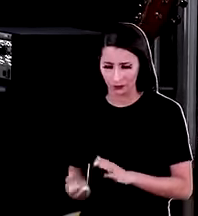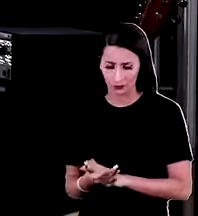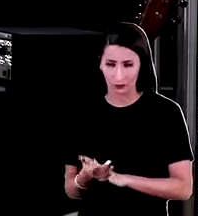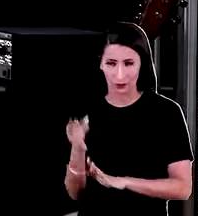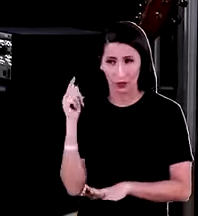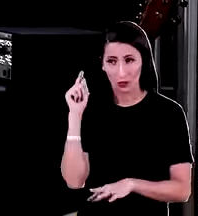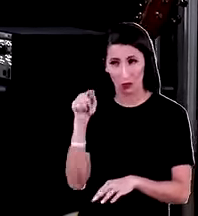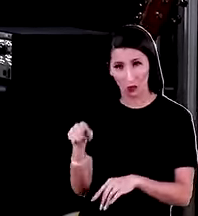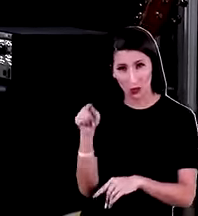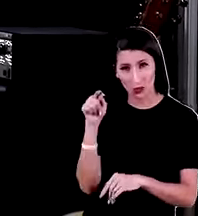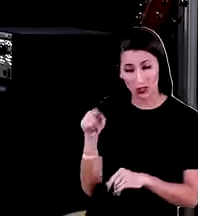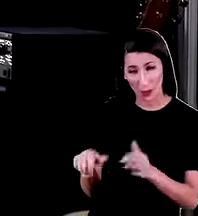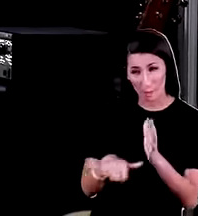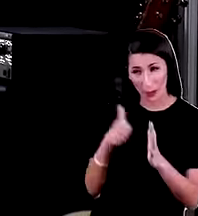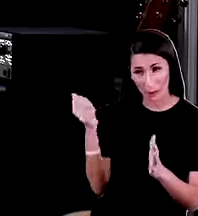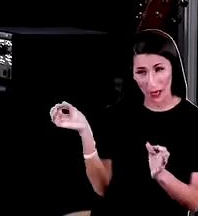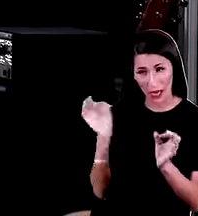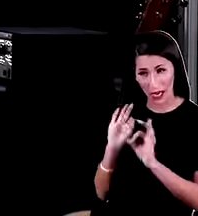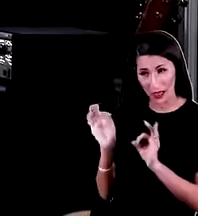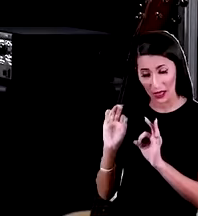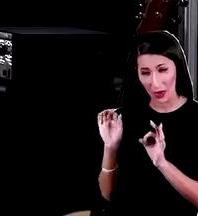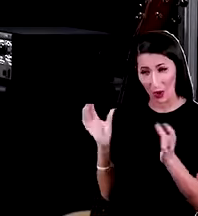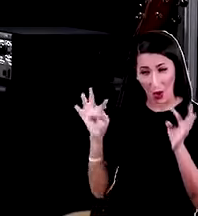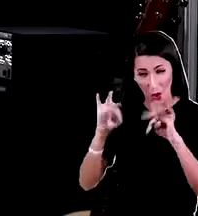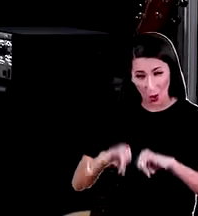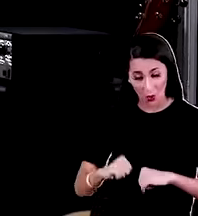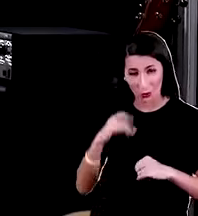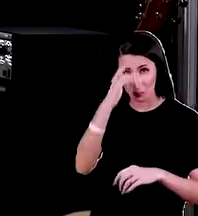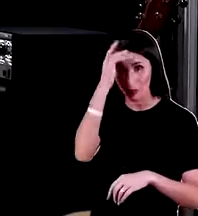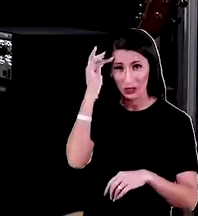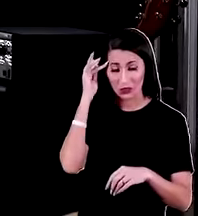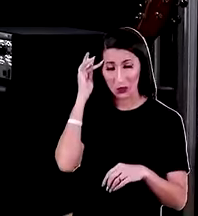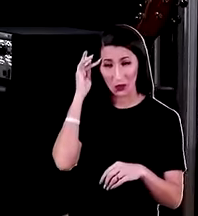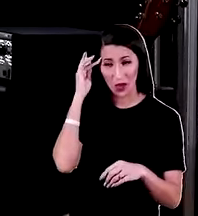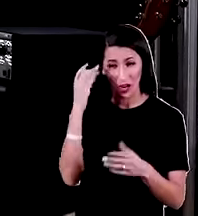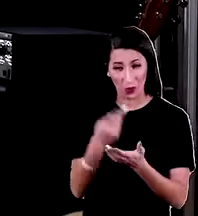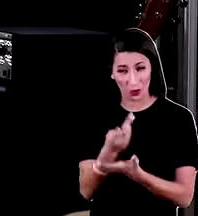Você nem é a primeira, nem a última pessoa a passar por isso.